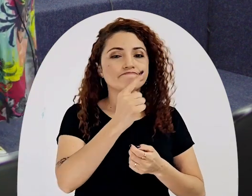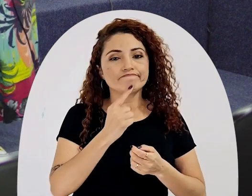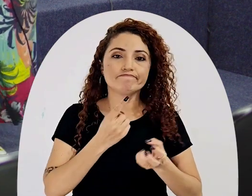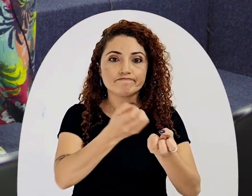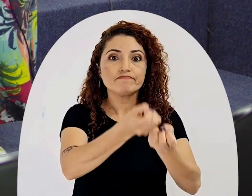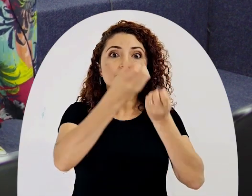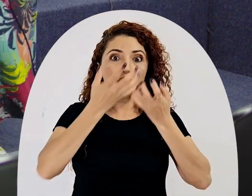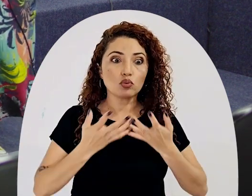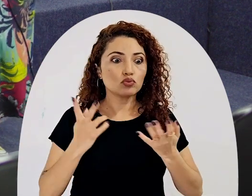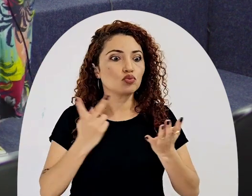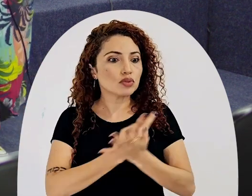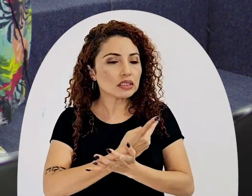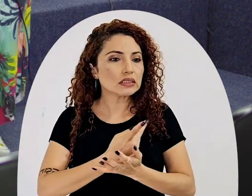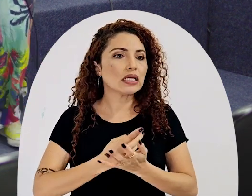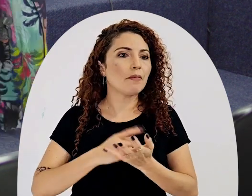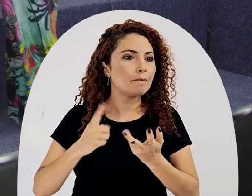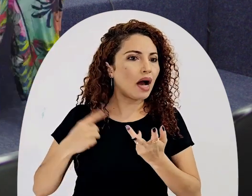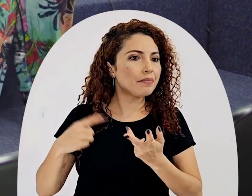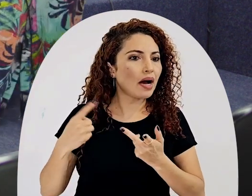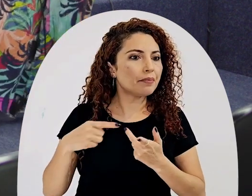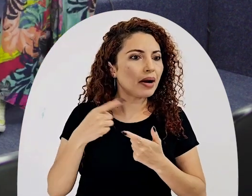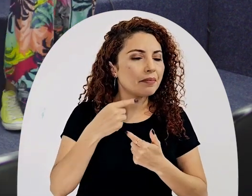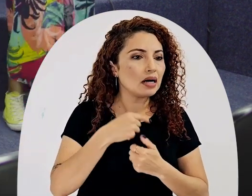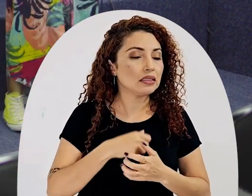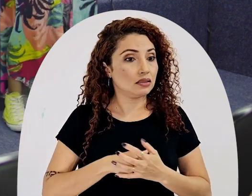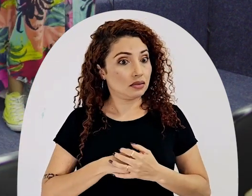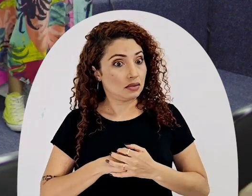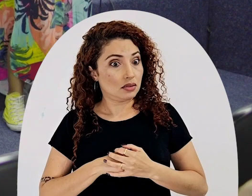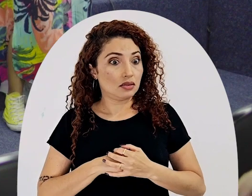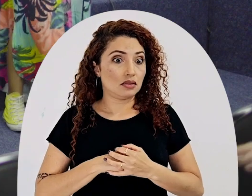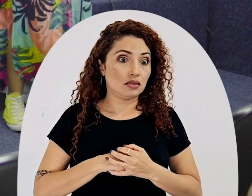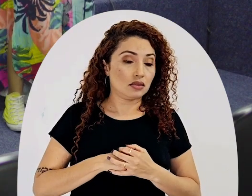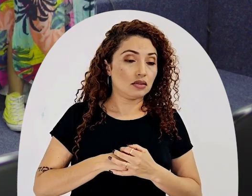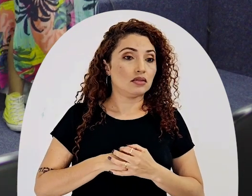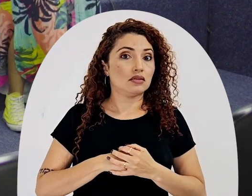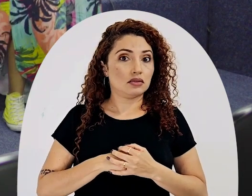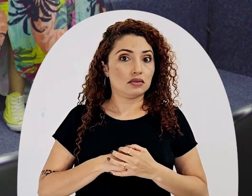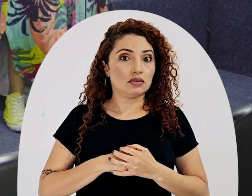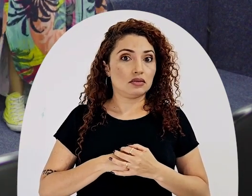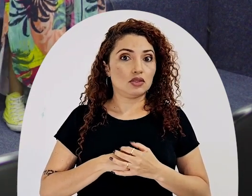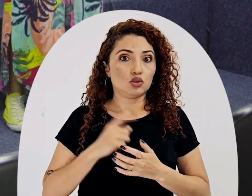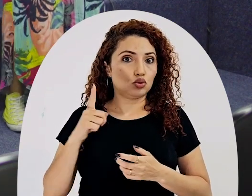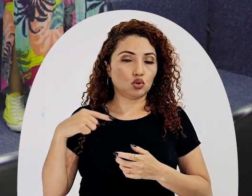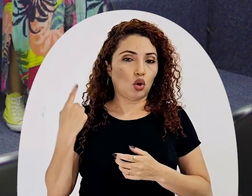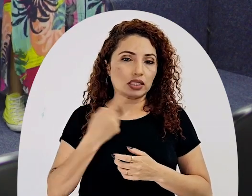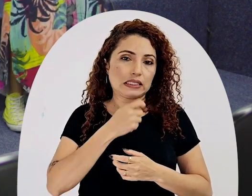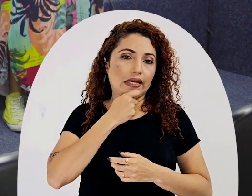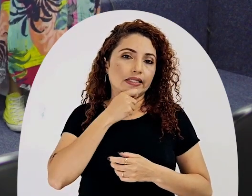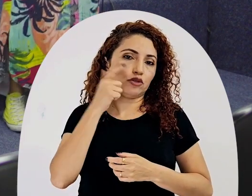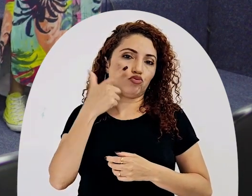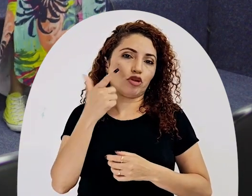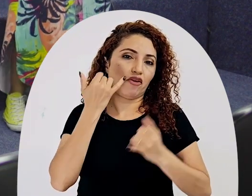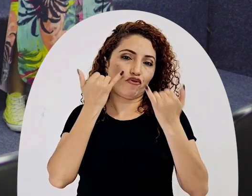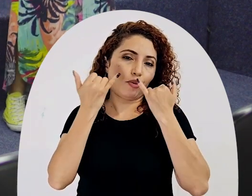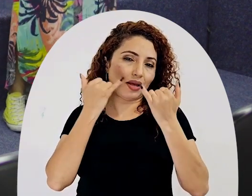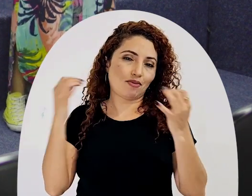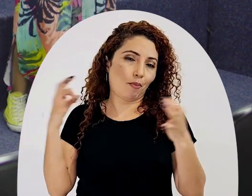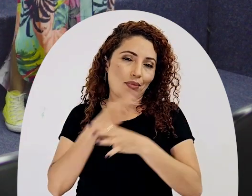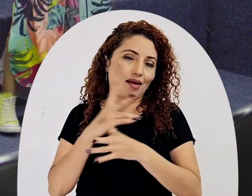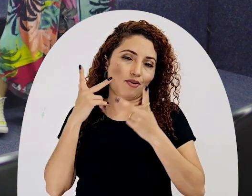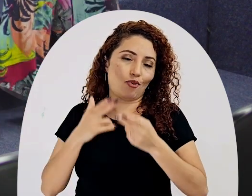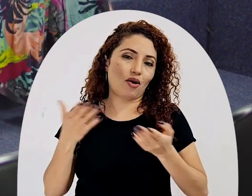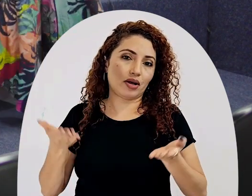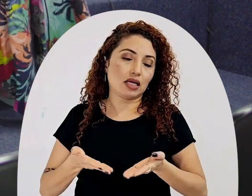aconteceu. E a gente nem tinha tanto dessas informações. Eu sei que, na época, possivelmente, nós